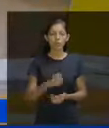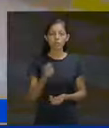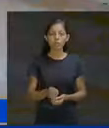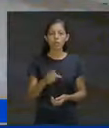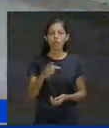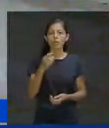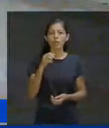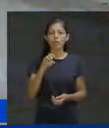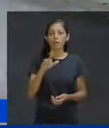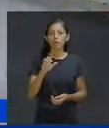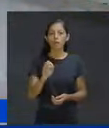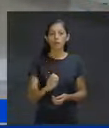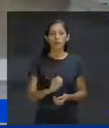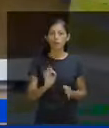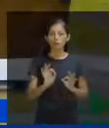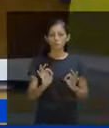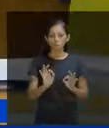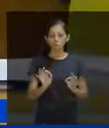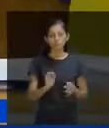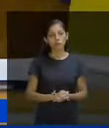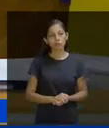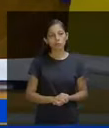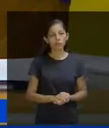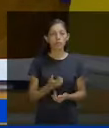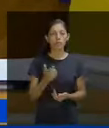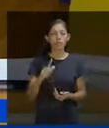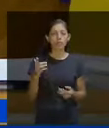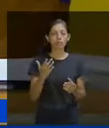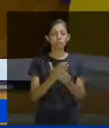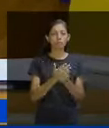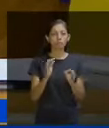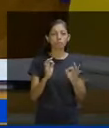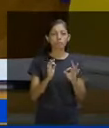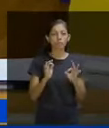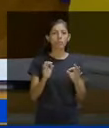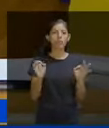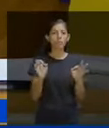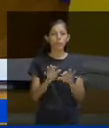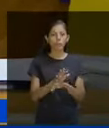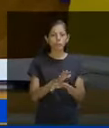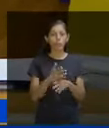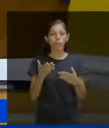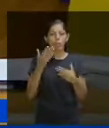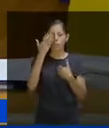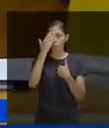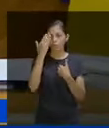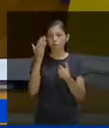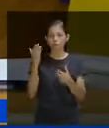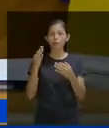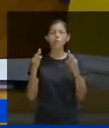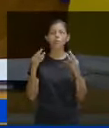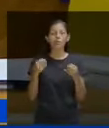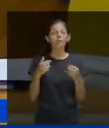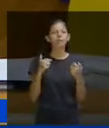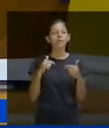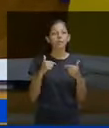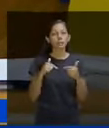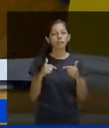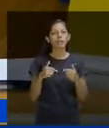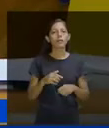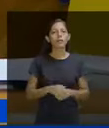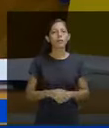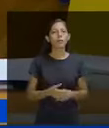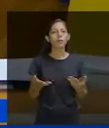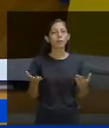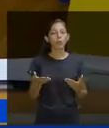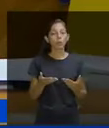Santos? Nenhuma, presidente. Então, nada mais havendo, resta-me agradecer aí o apoio da Sejud, o apoio de todos aqueles que colaboraram para